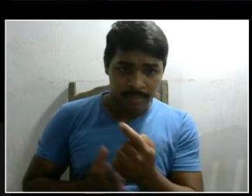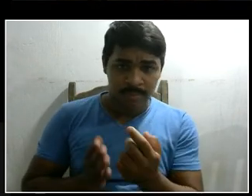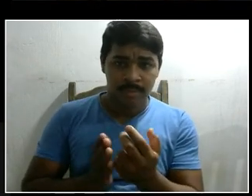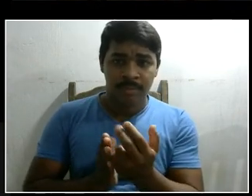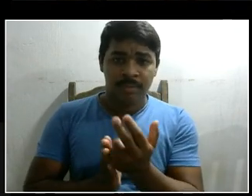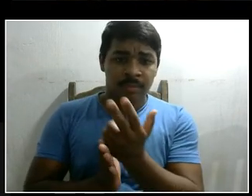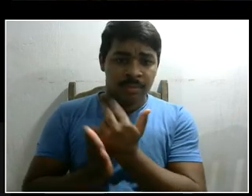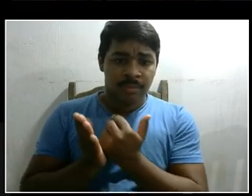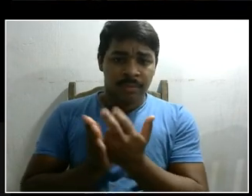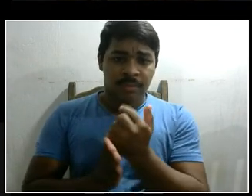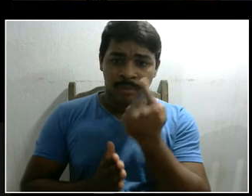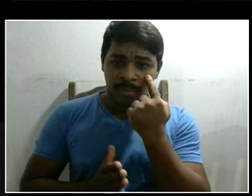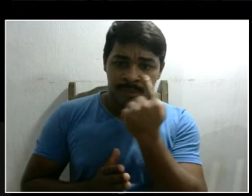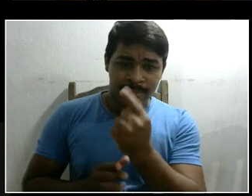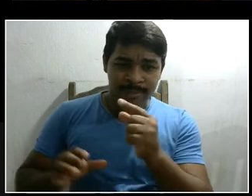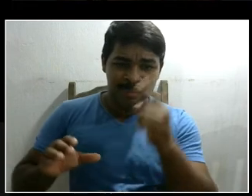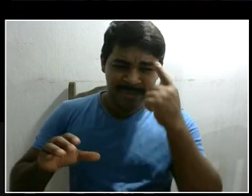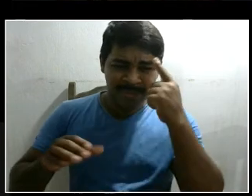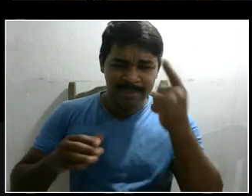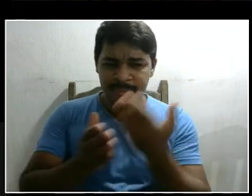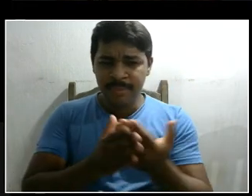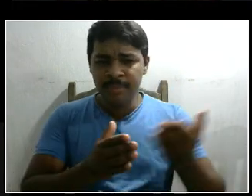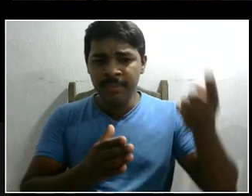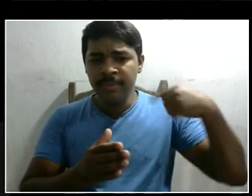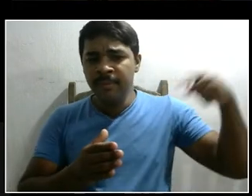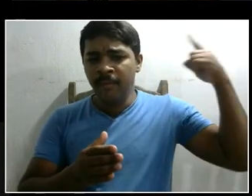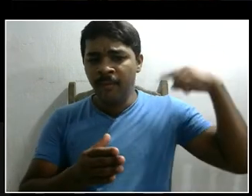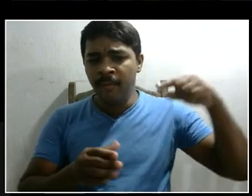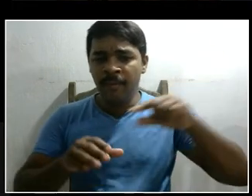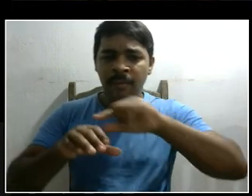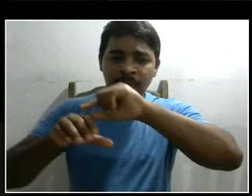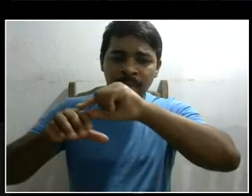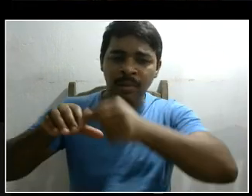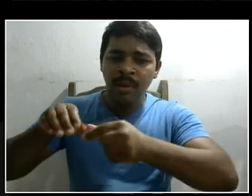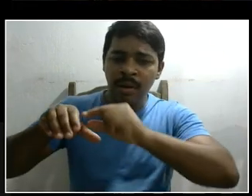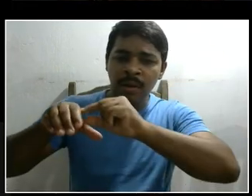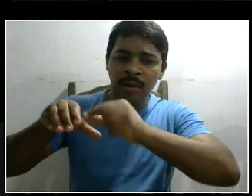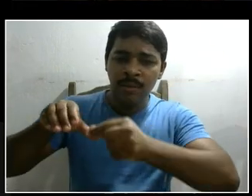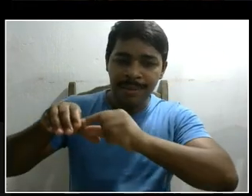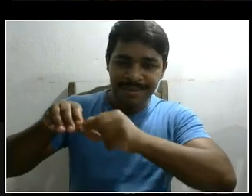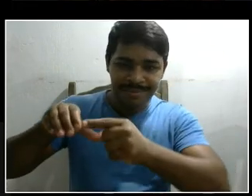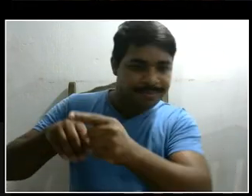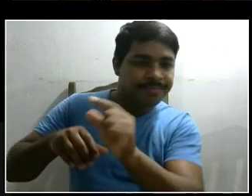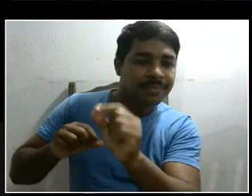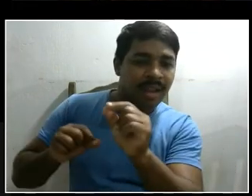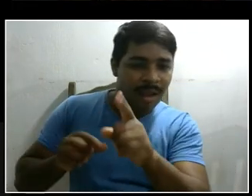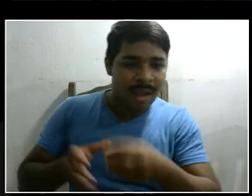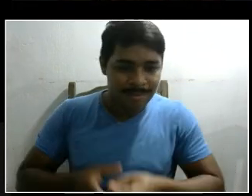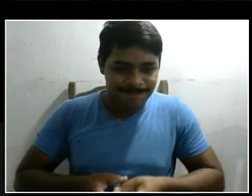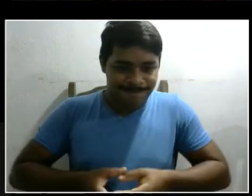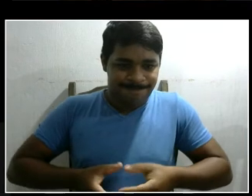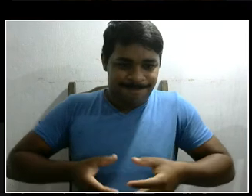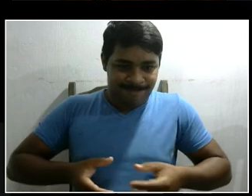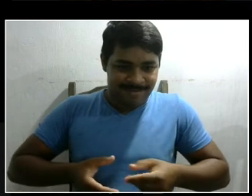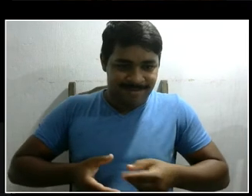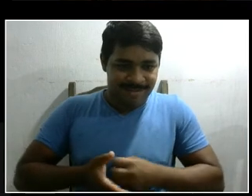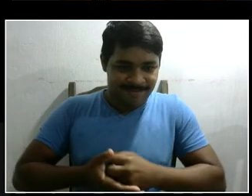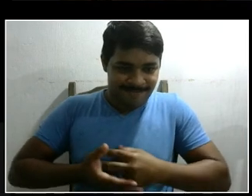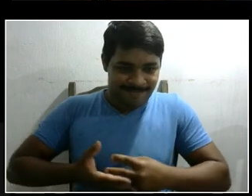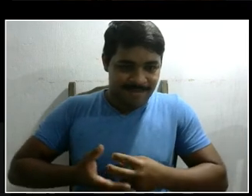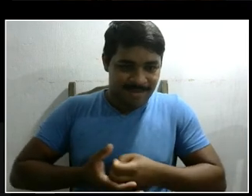folhetos embrionários só para a gente relembrar, tá? Que existem 3 folhetos embrionários, né? Que é o quê? A ectoderma, que é